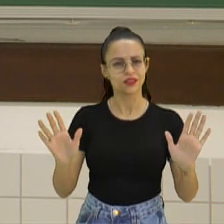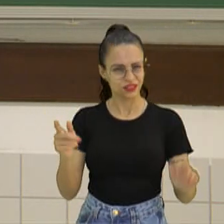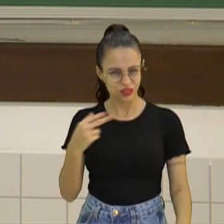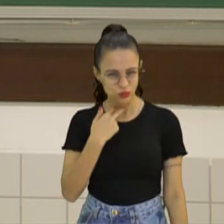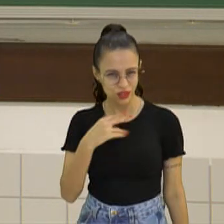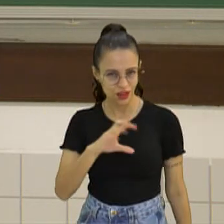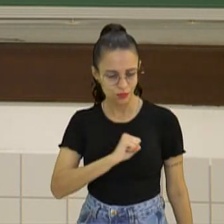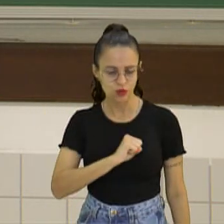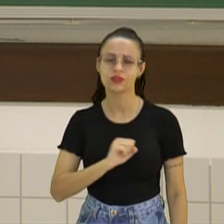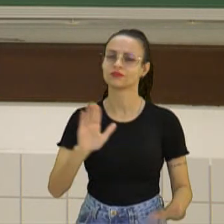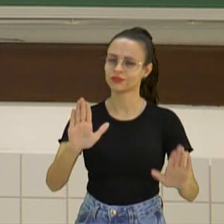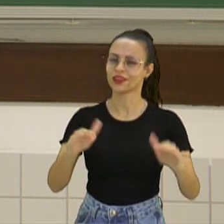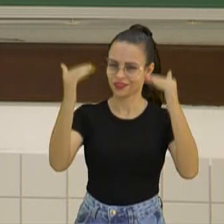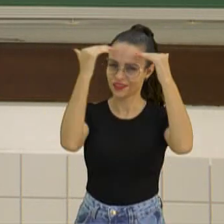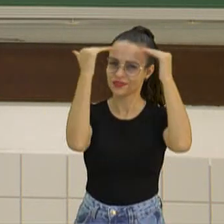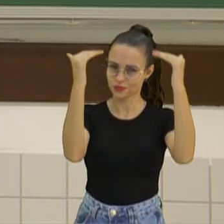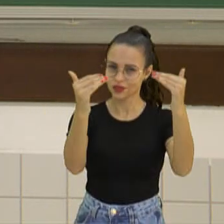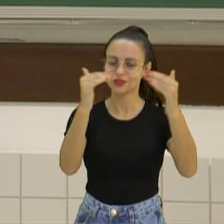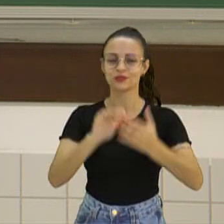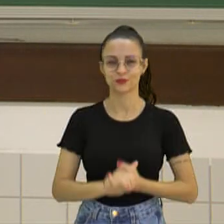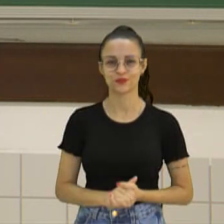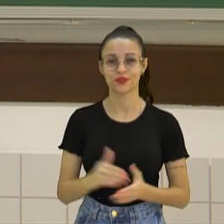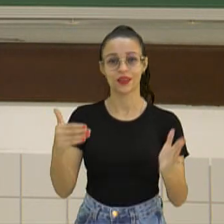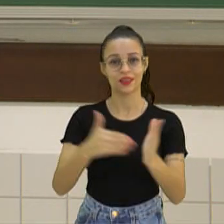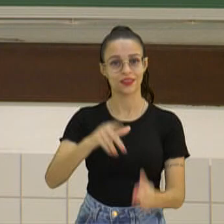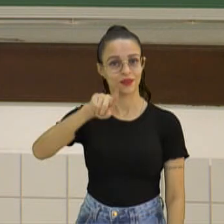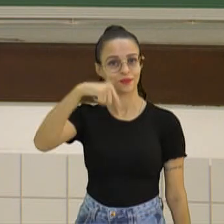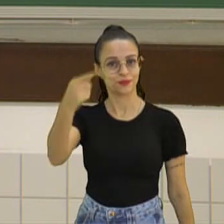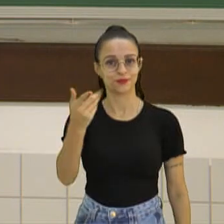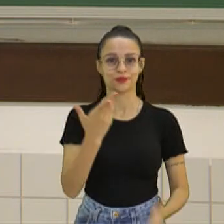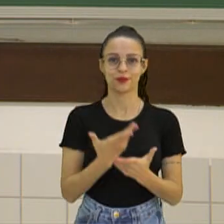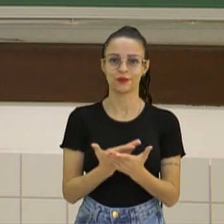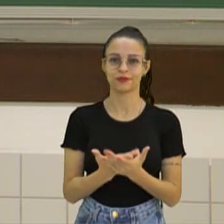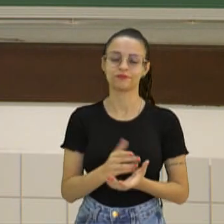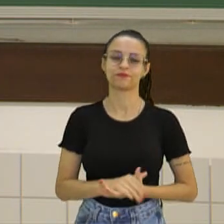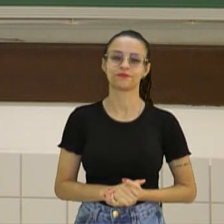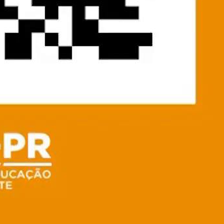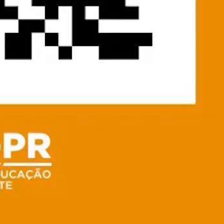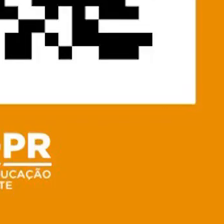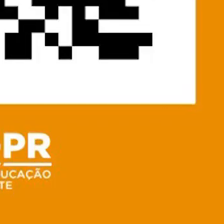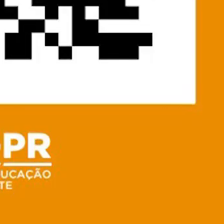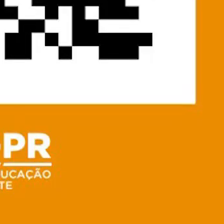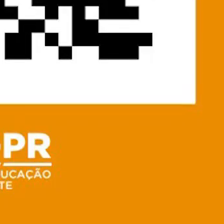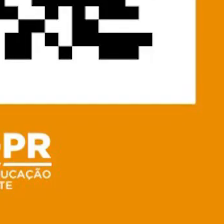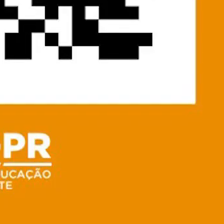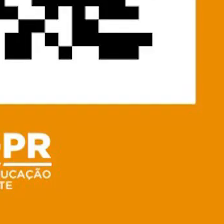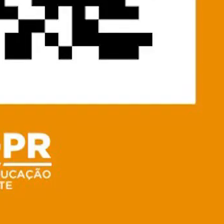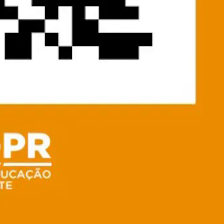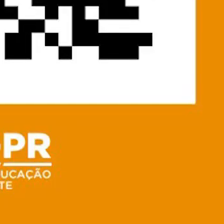puder ser amor seja pelo menos respeita até a próxima aula E aí